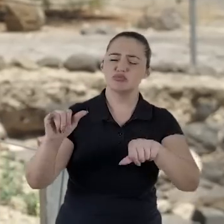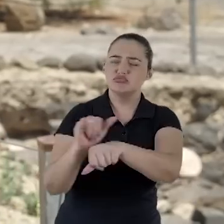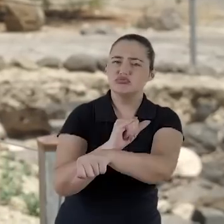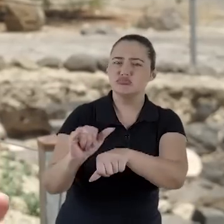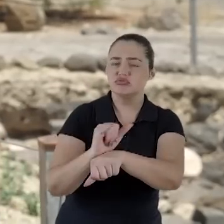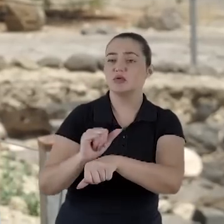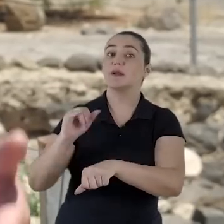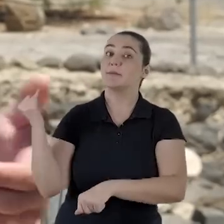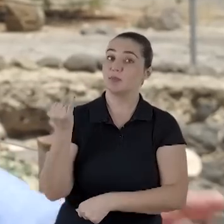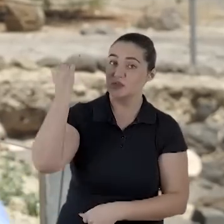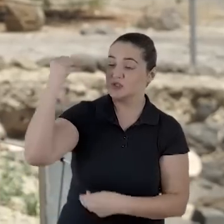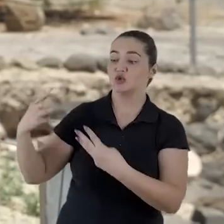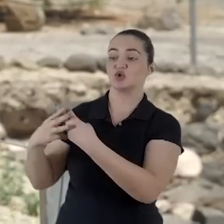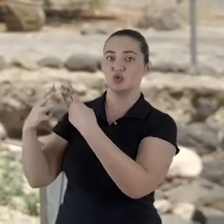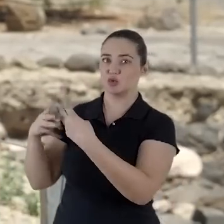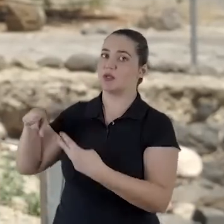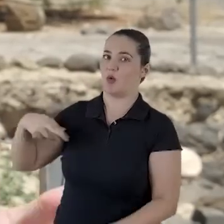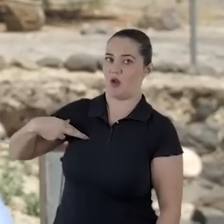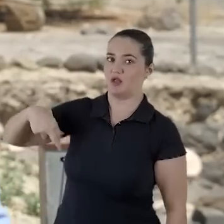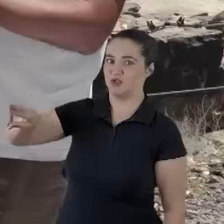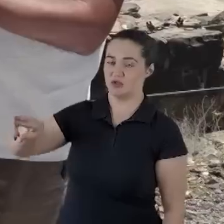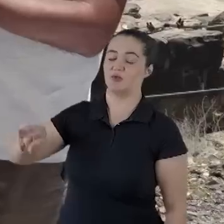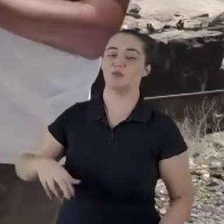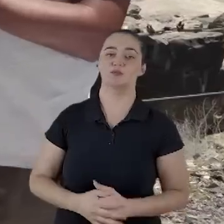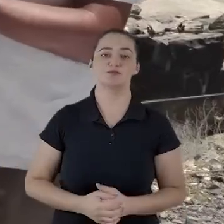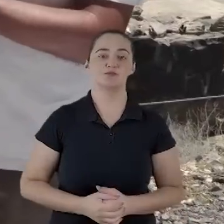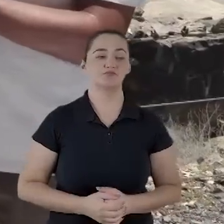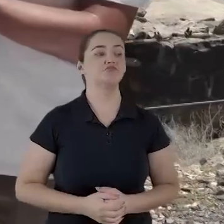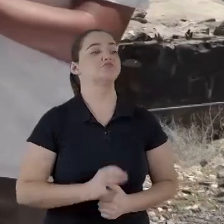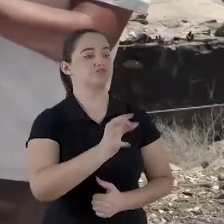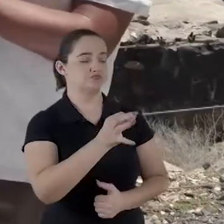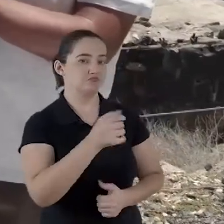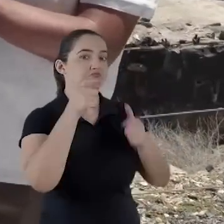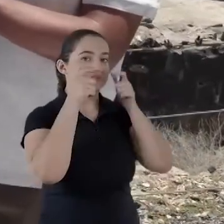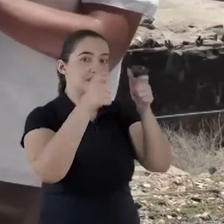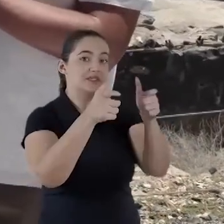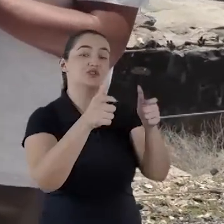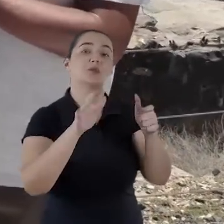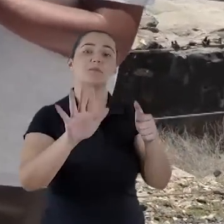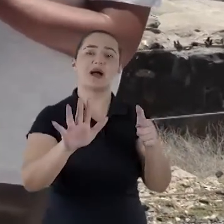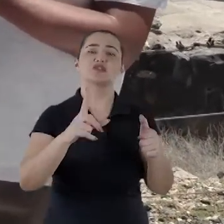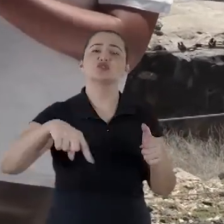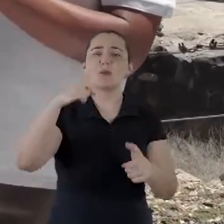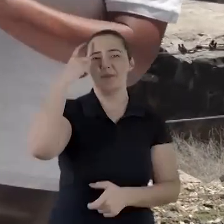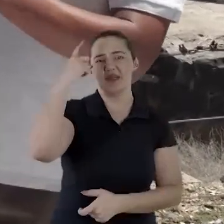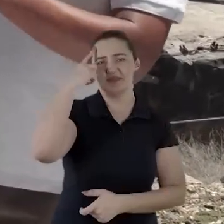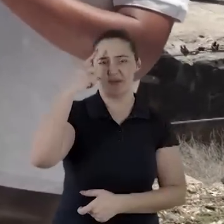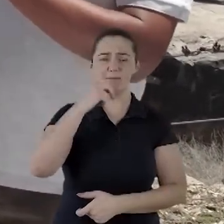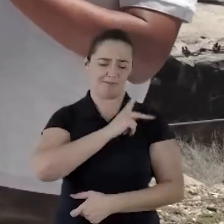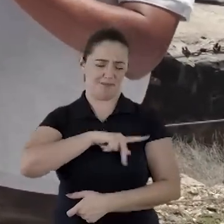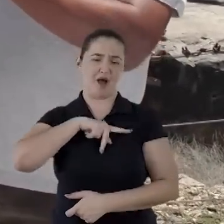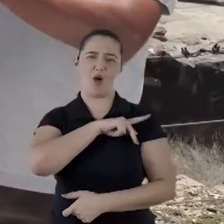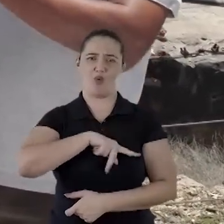judeu praticante. É a rotina diária. Agora é interessante porque, pulando de Jesus para Paulo, eu não posso deixar